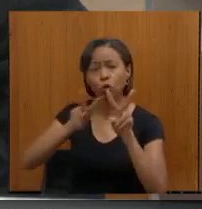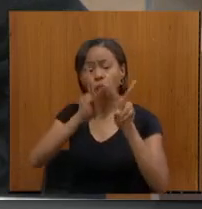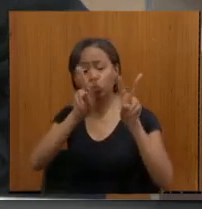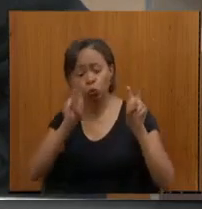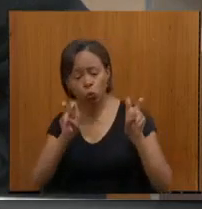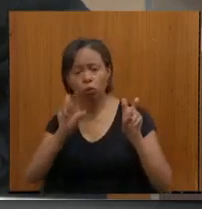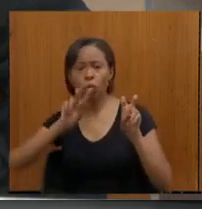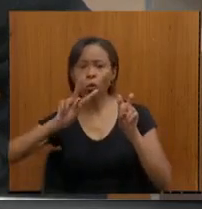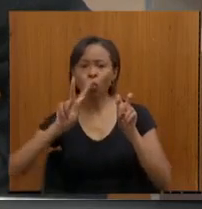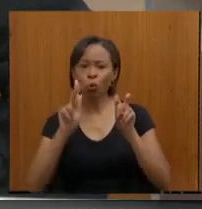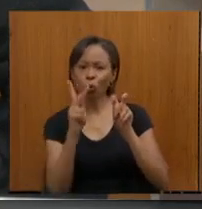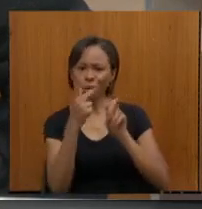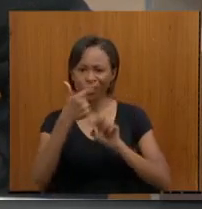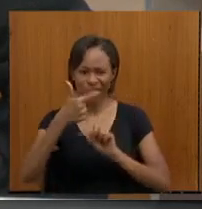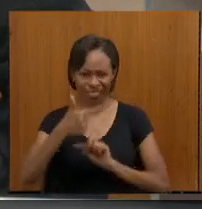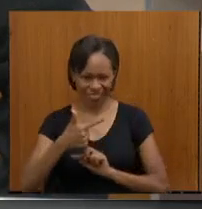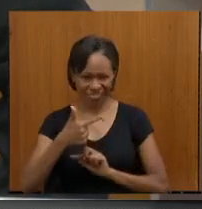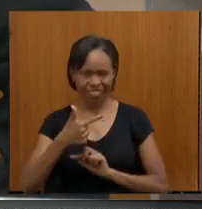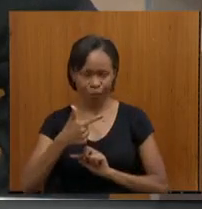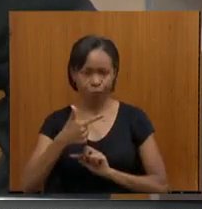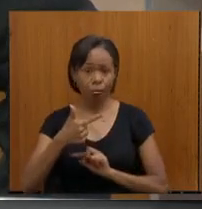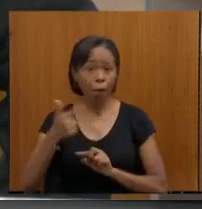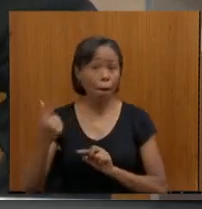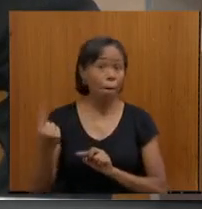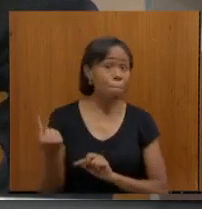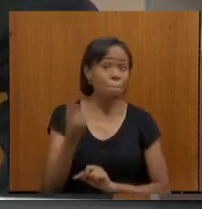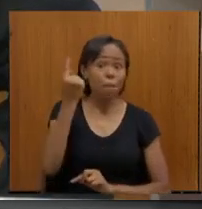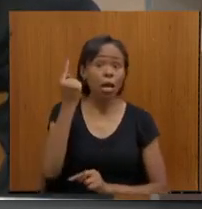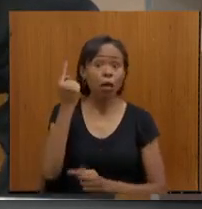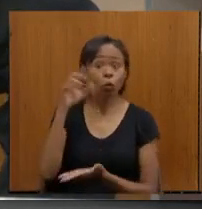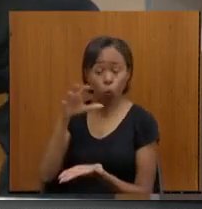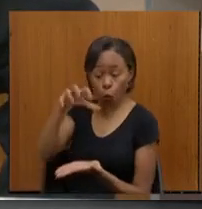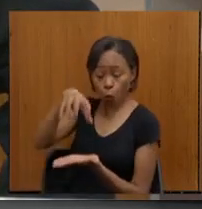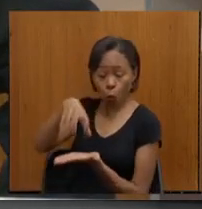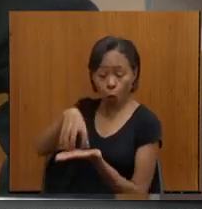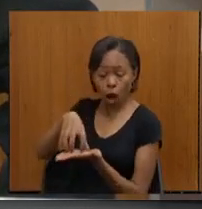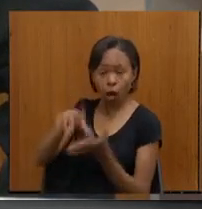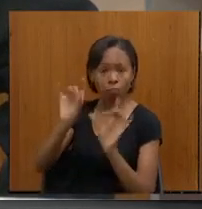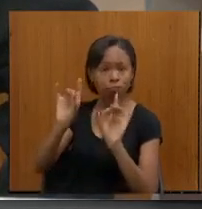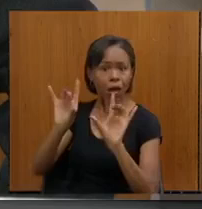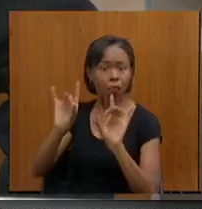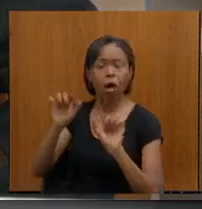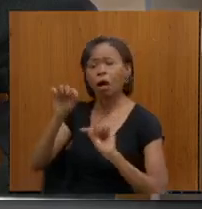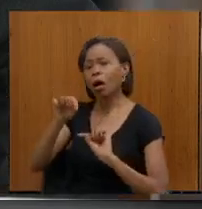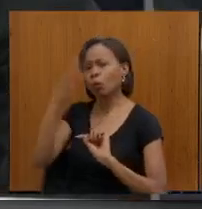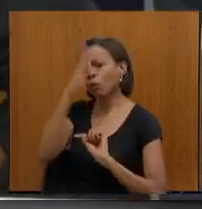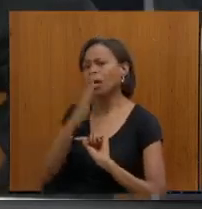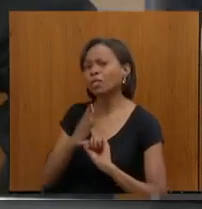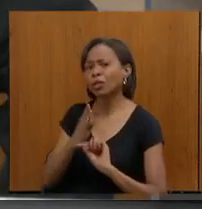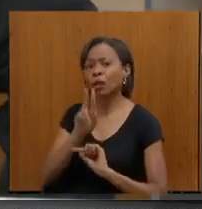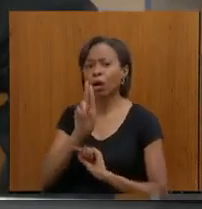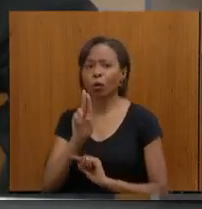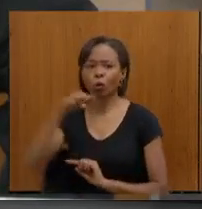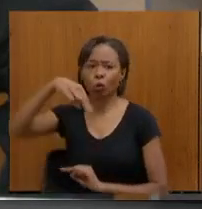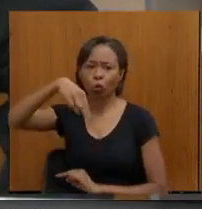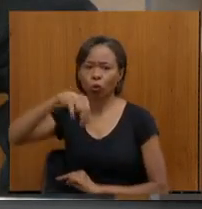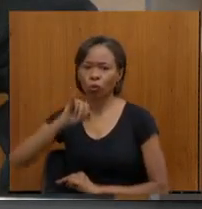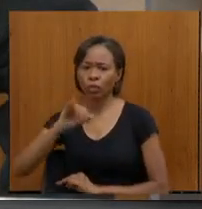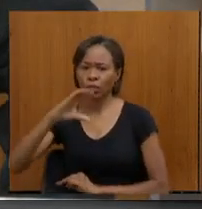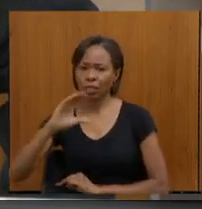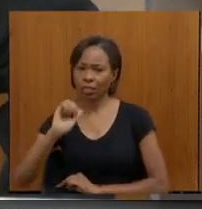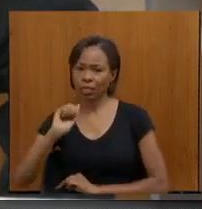hidrogênio é o primeiro centro de excelência no Brasil foi a Unicamp de Campinas né É